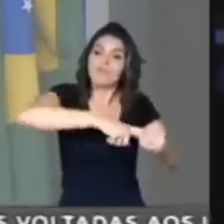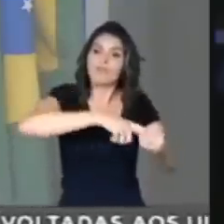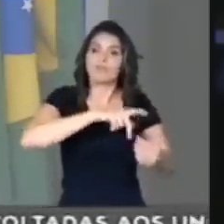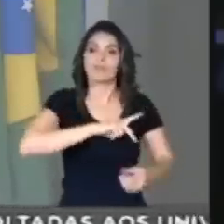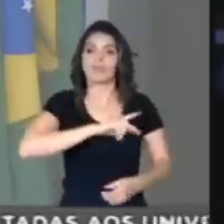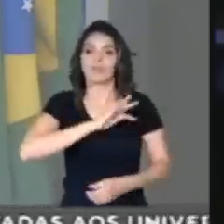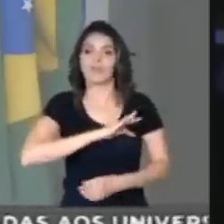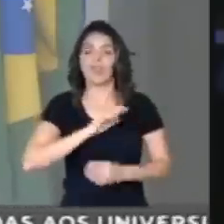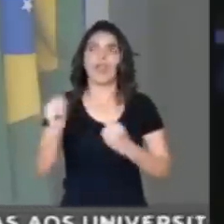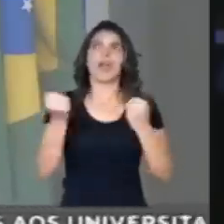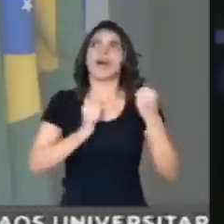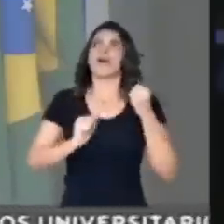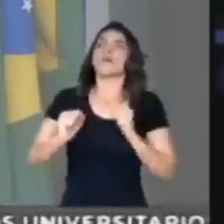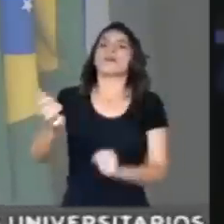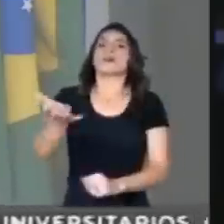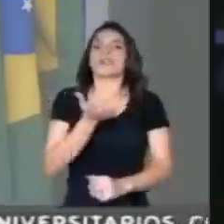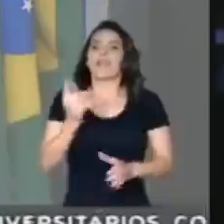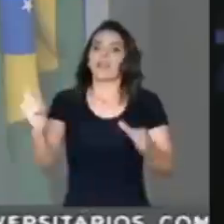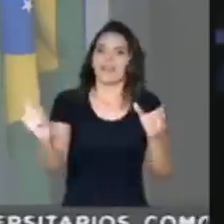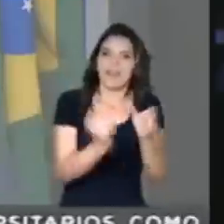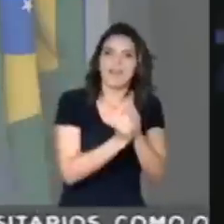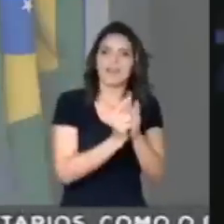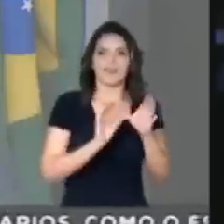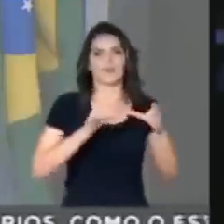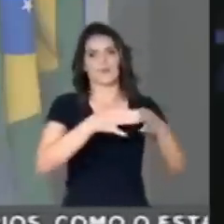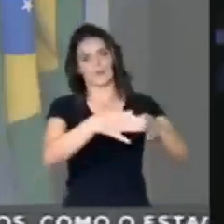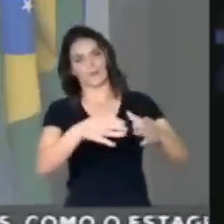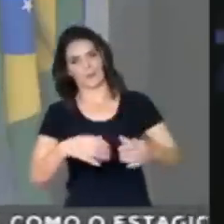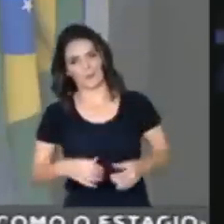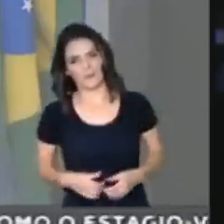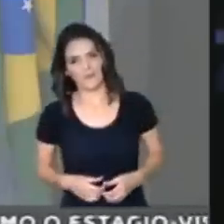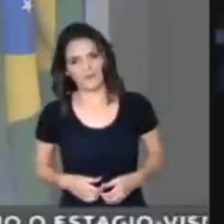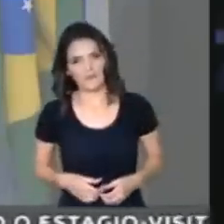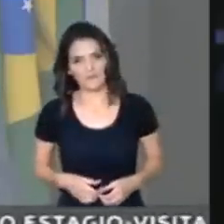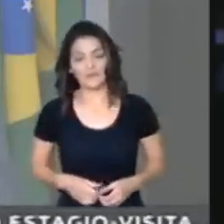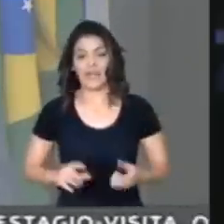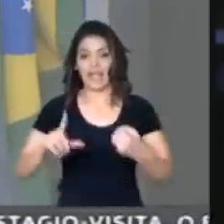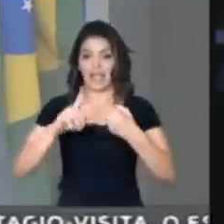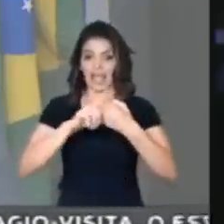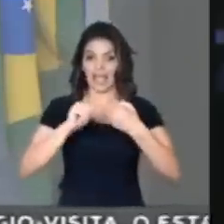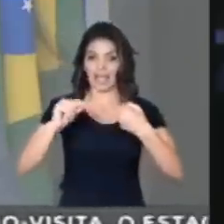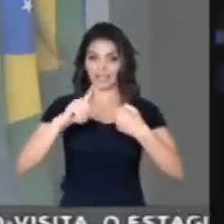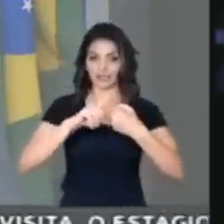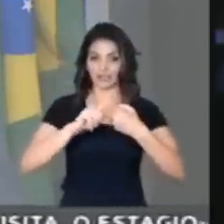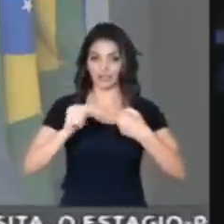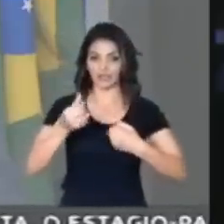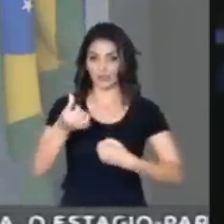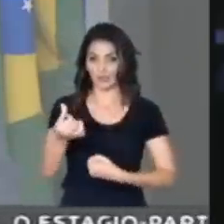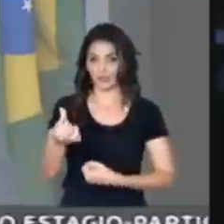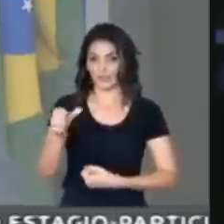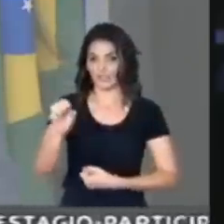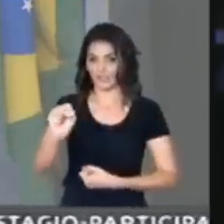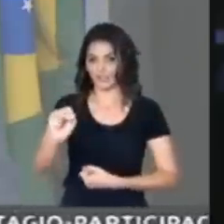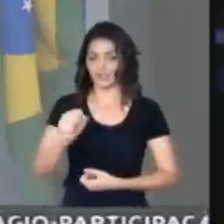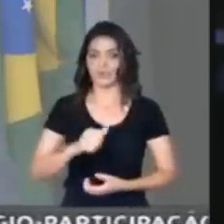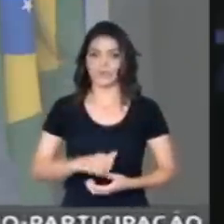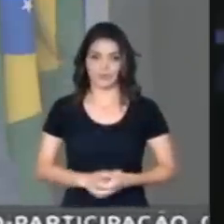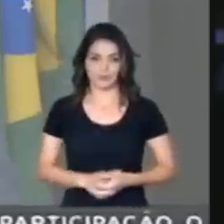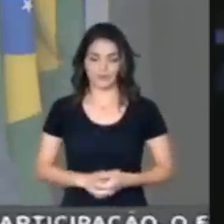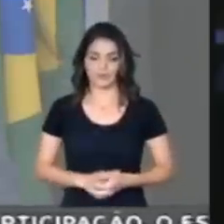está ávido para manter seus quadros. Artigo 68.